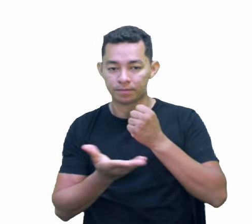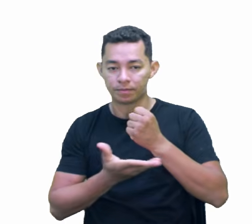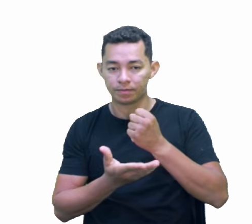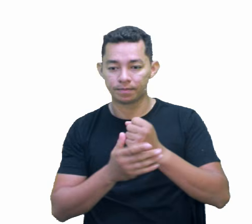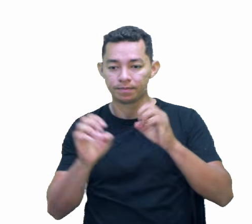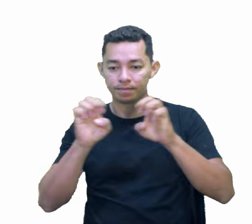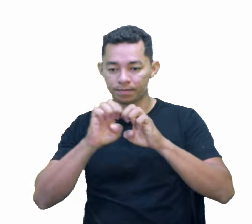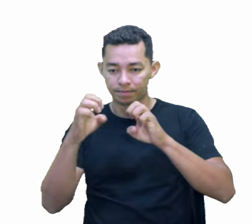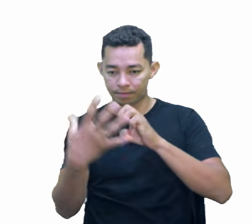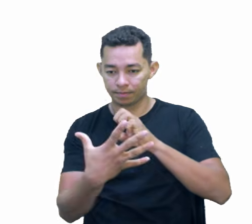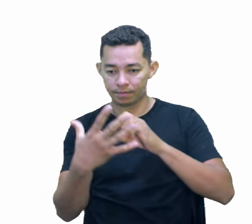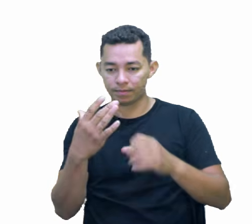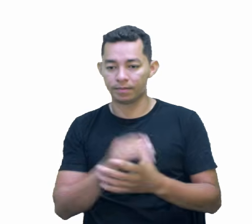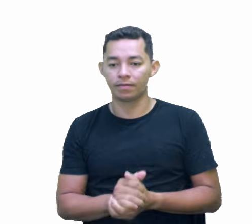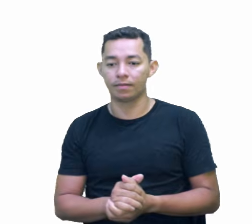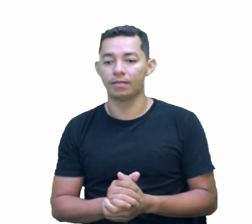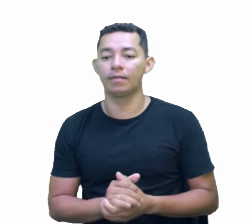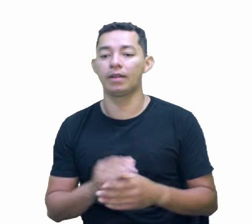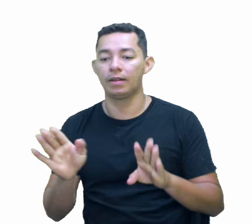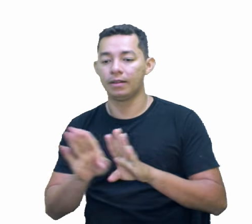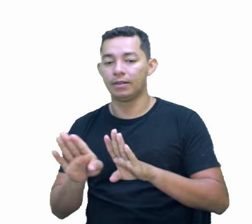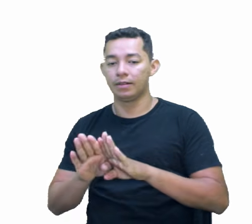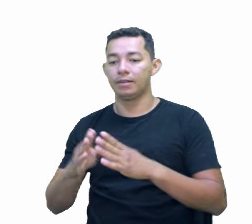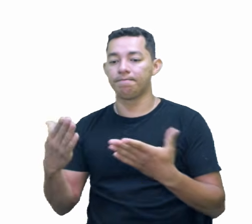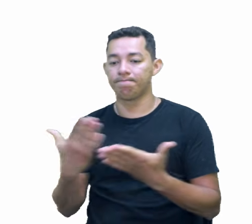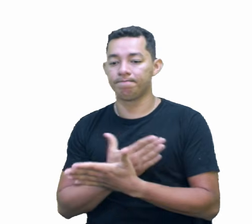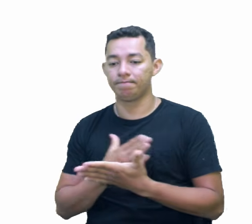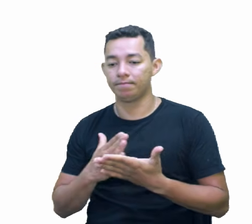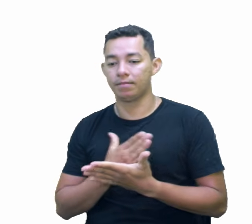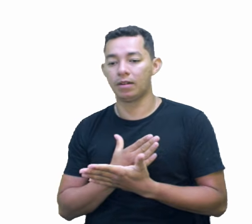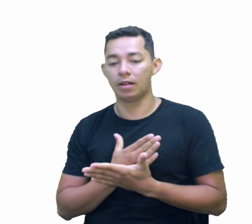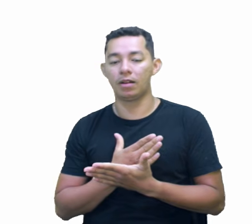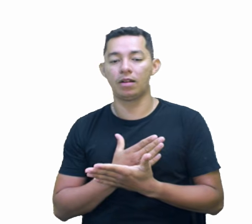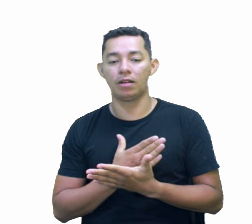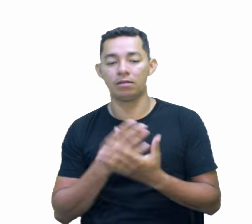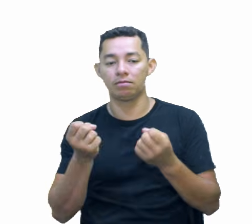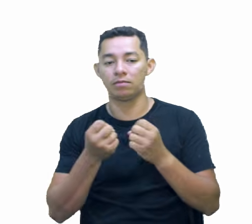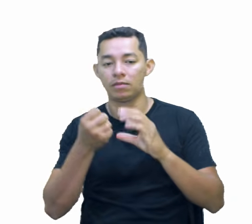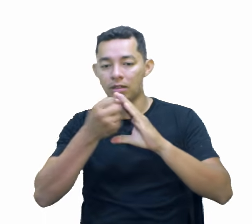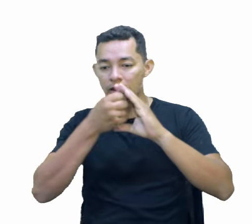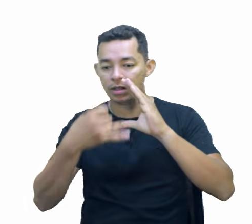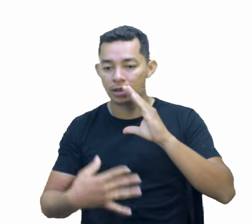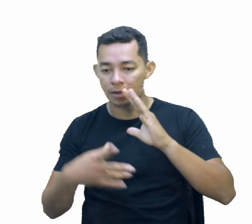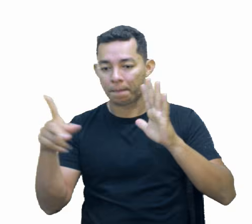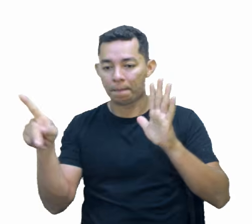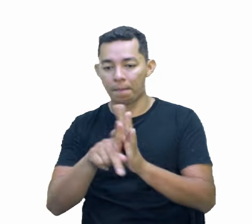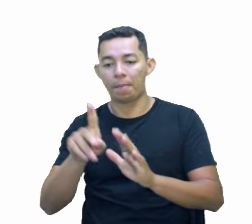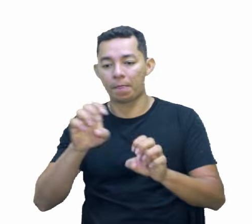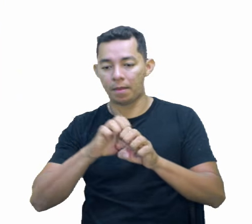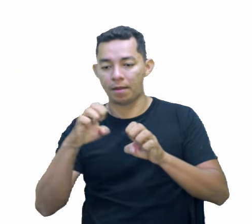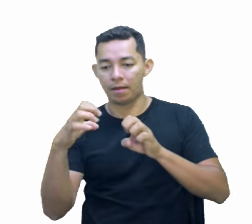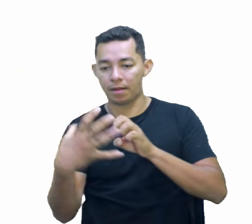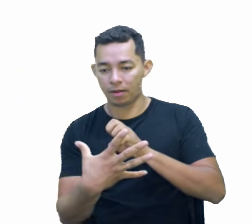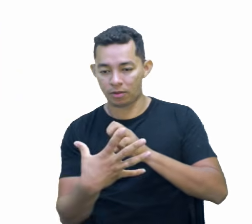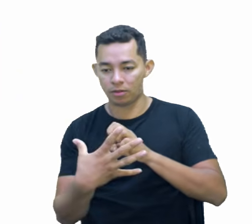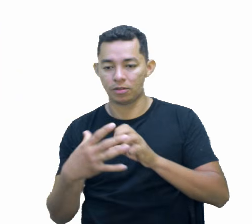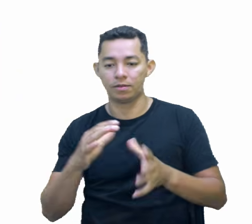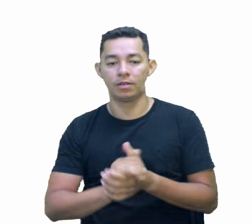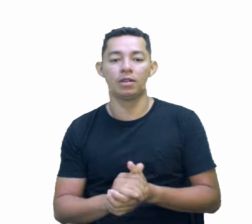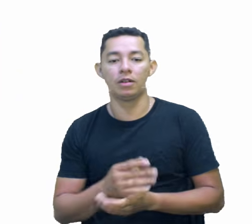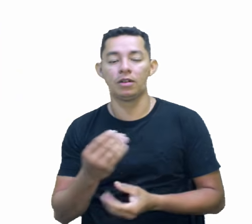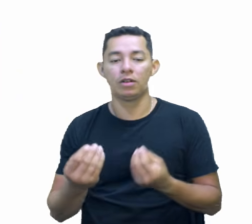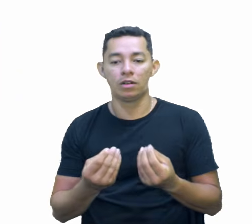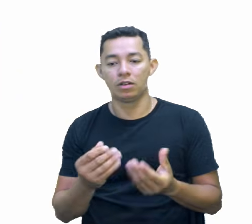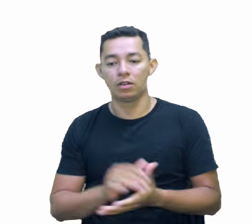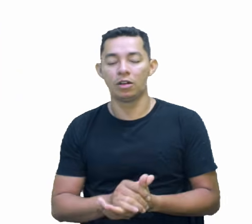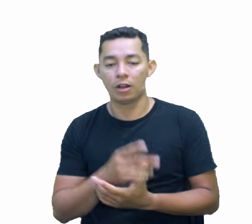ecologia, né? E alguns aspectos ecológicos, né? Como eu